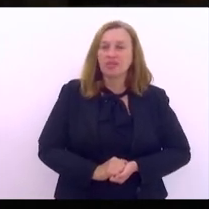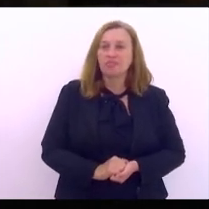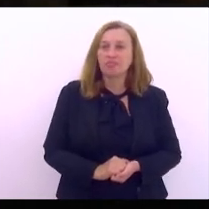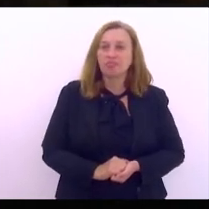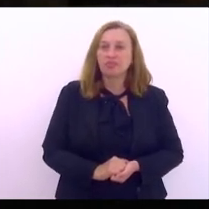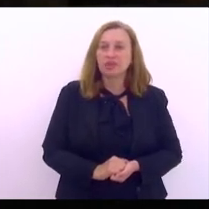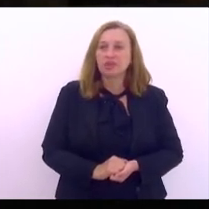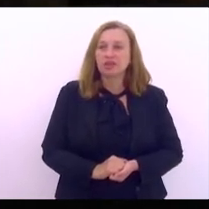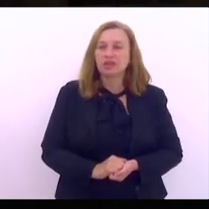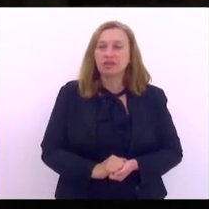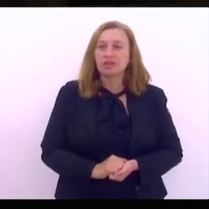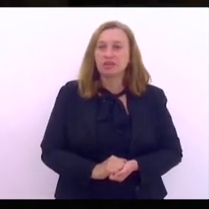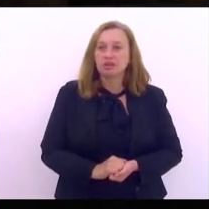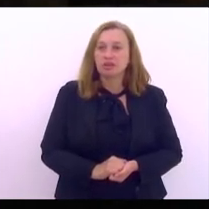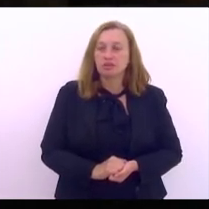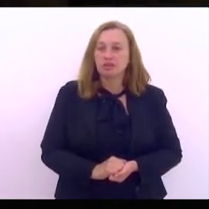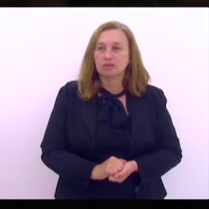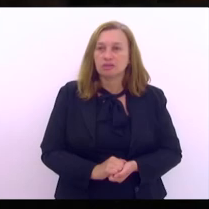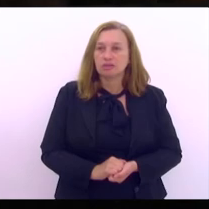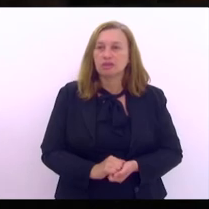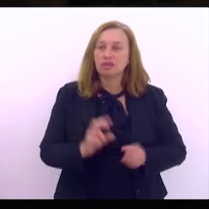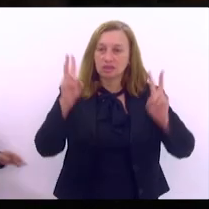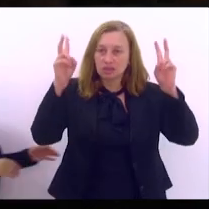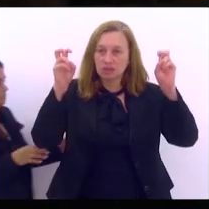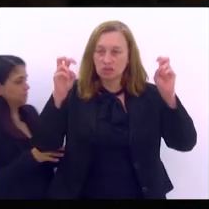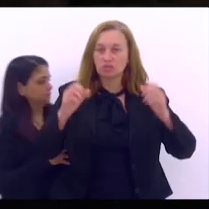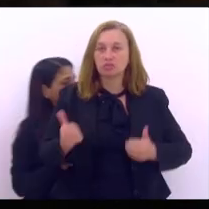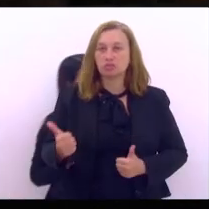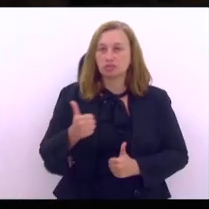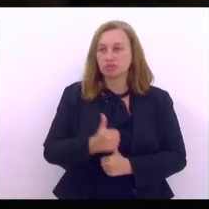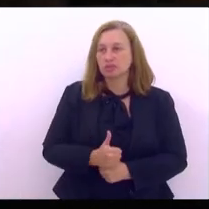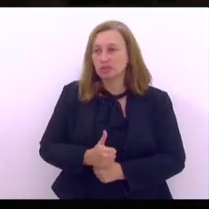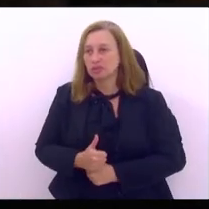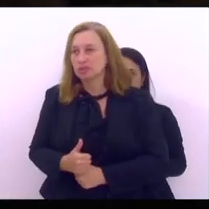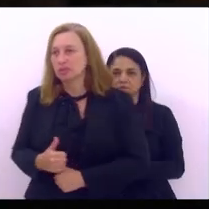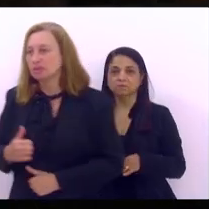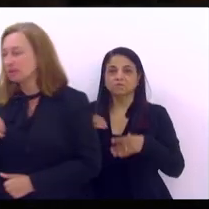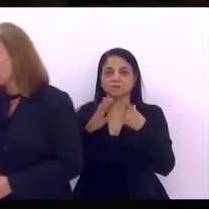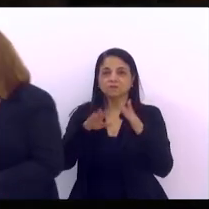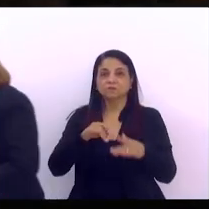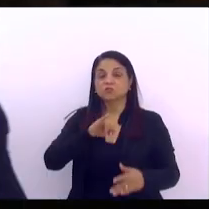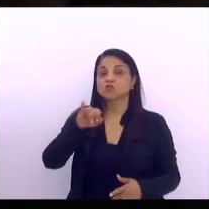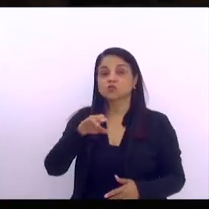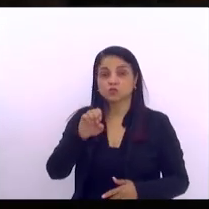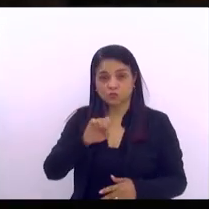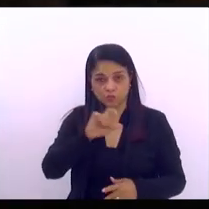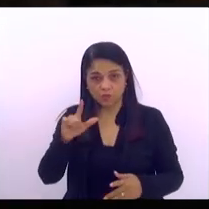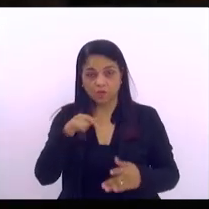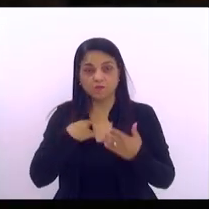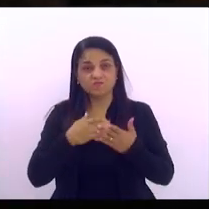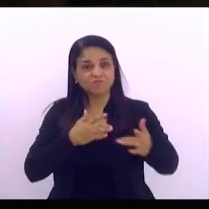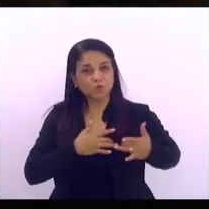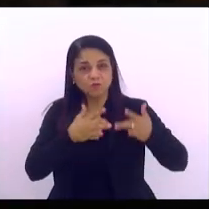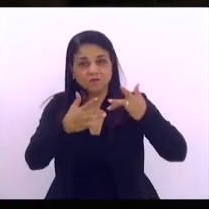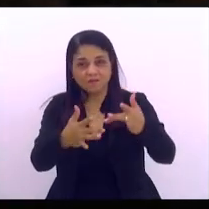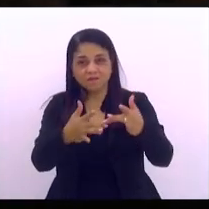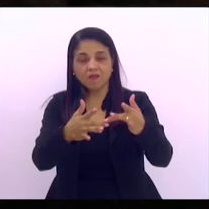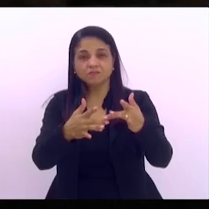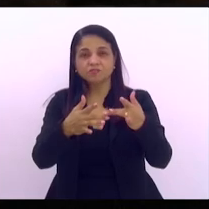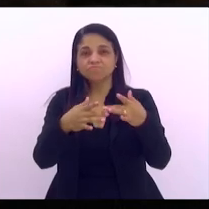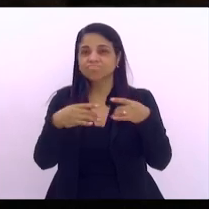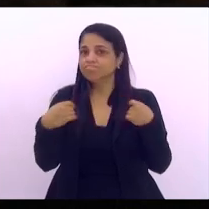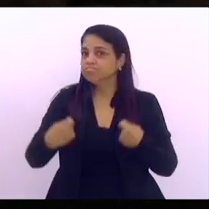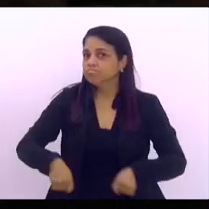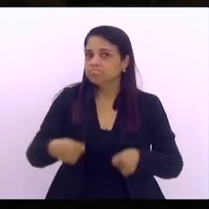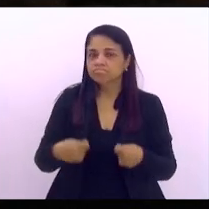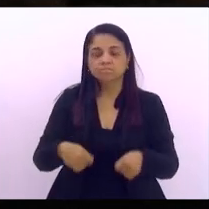tocou nesse assunto de uma forma até espiritual em relação a Israel, mas a solidariedade nossa nesse instante